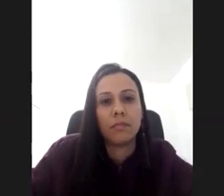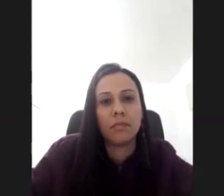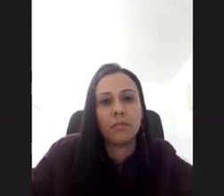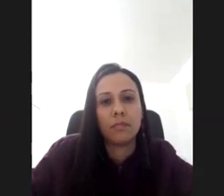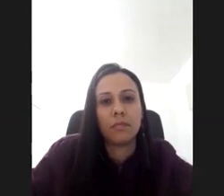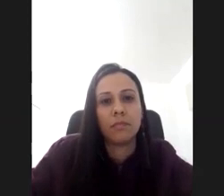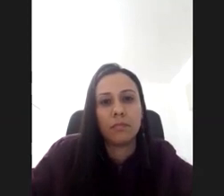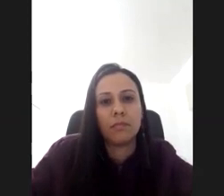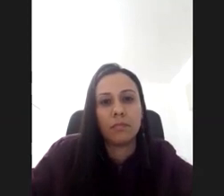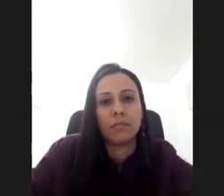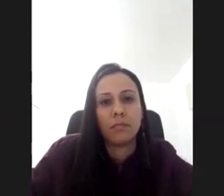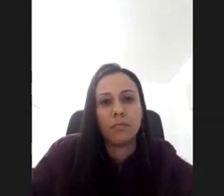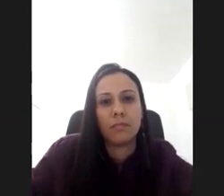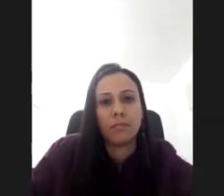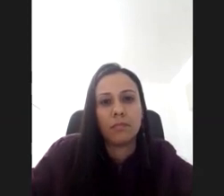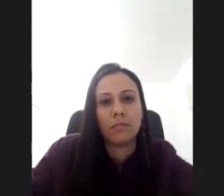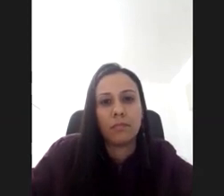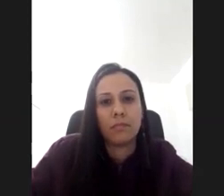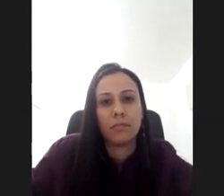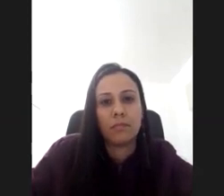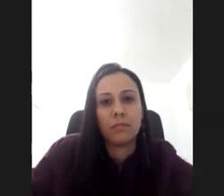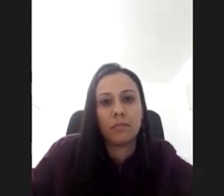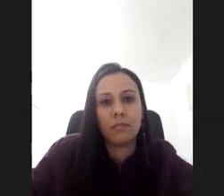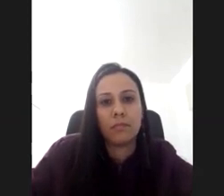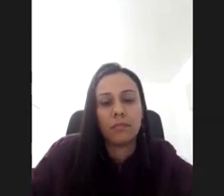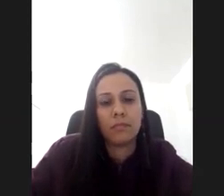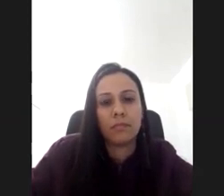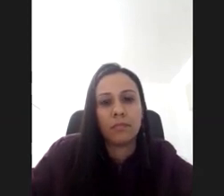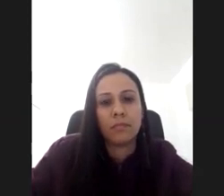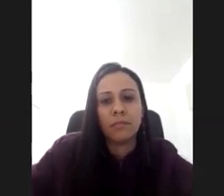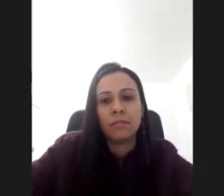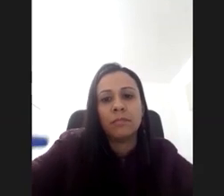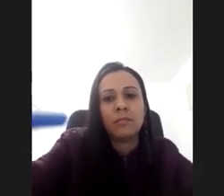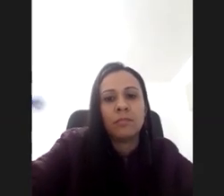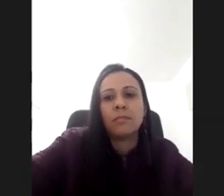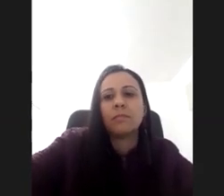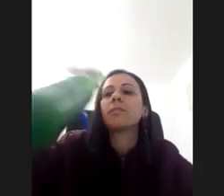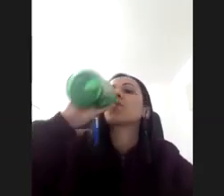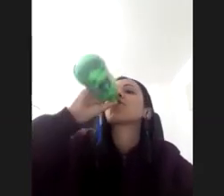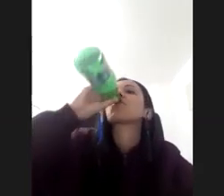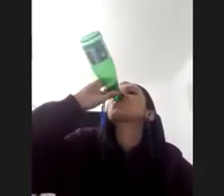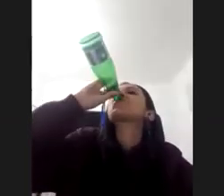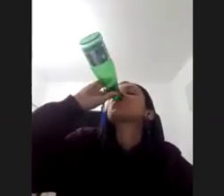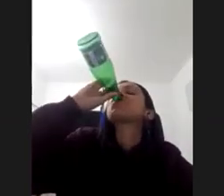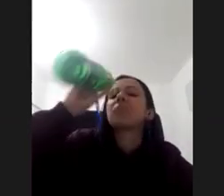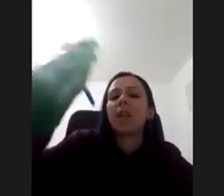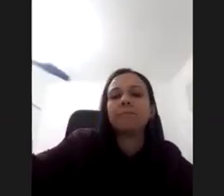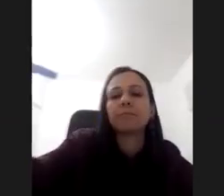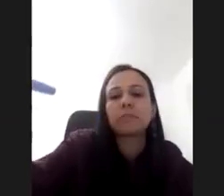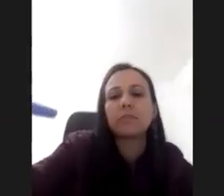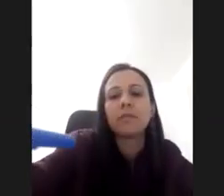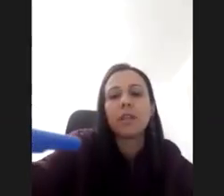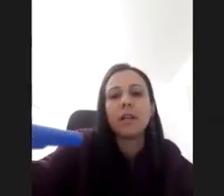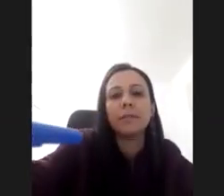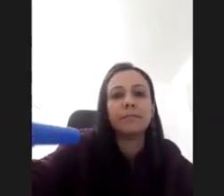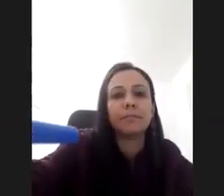aí oportunidades. Eu acho que é um ponto também importante nesse contexto de crise sanitária que a gente está